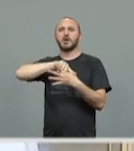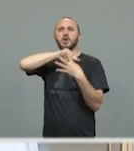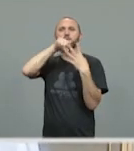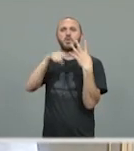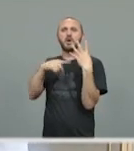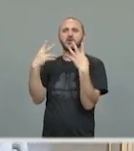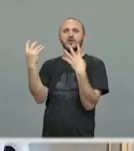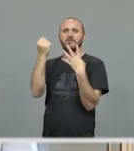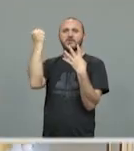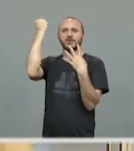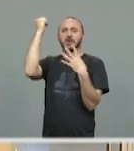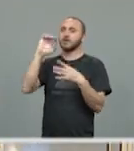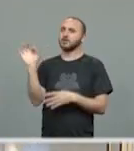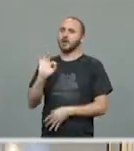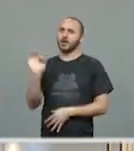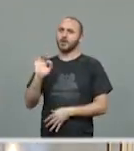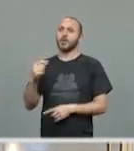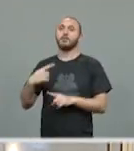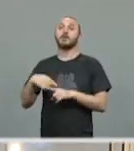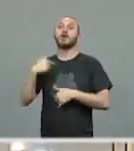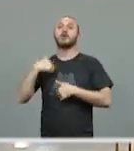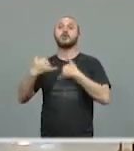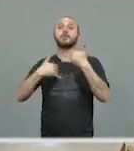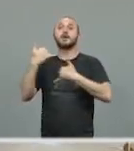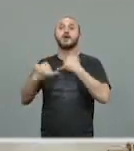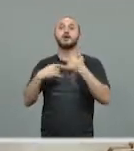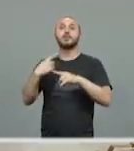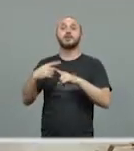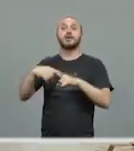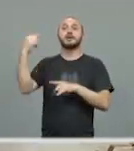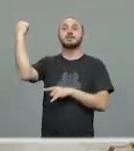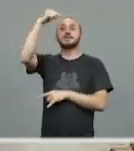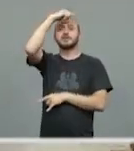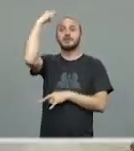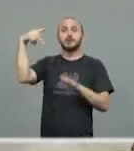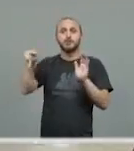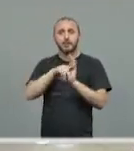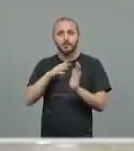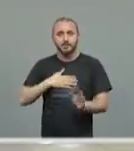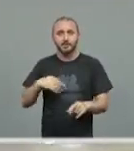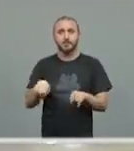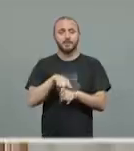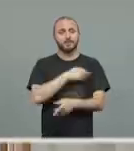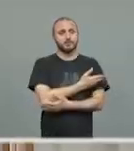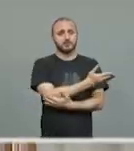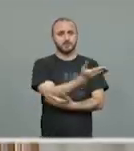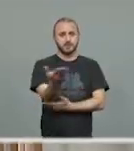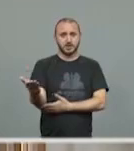fantásticos. Por que eu estou brincando? Brincando porque a santidade é para mim e para você, nas nossas